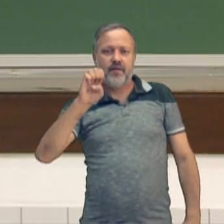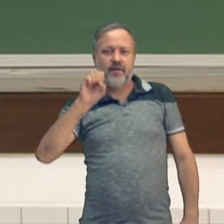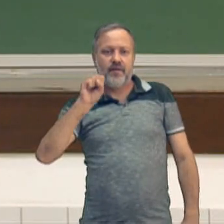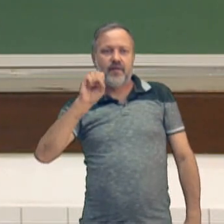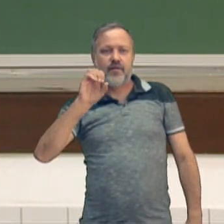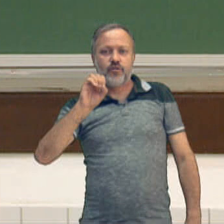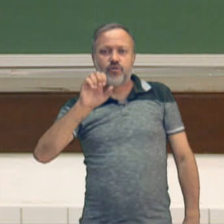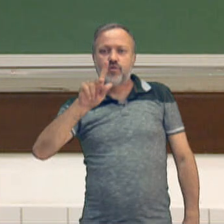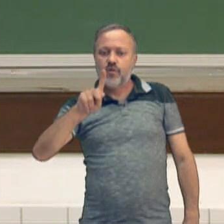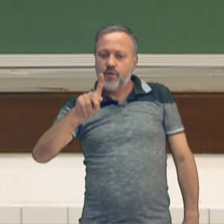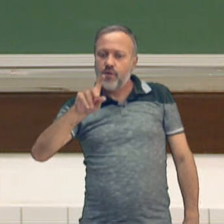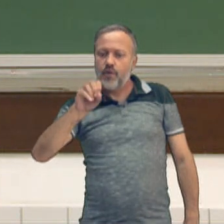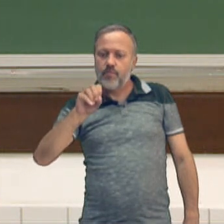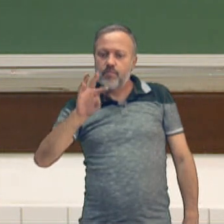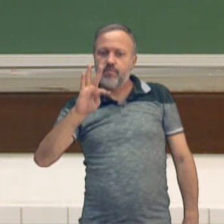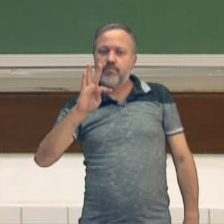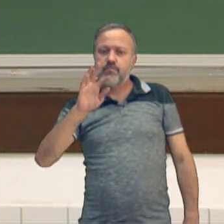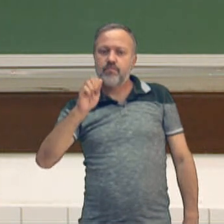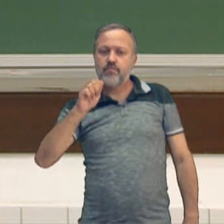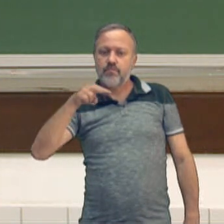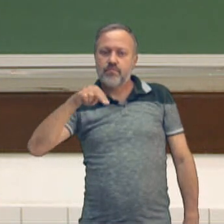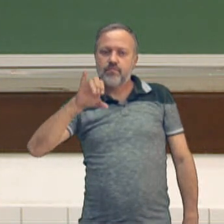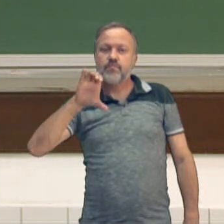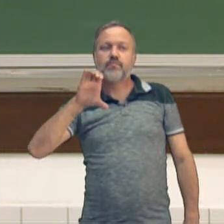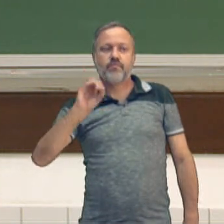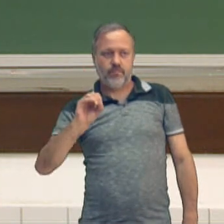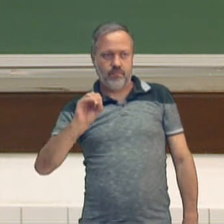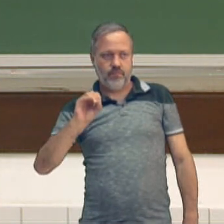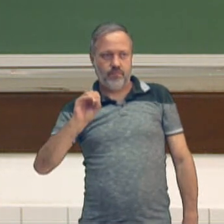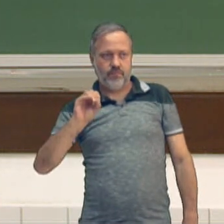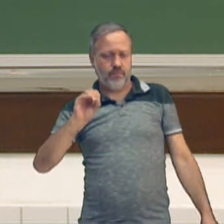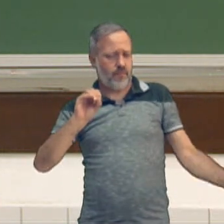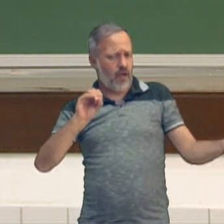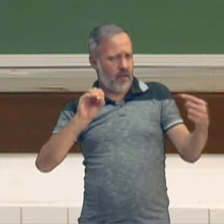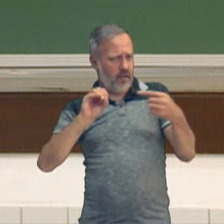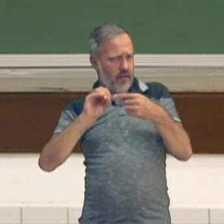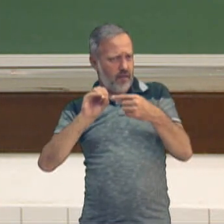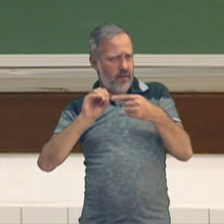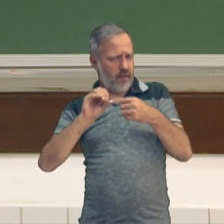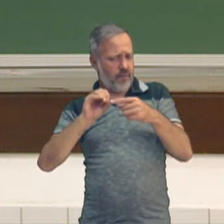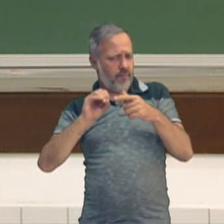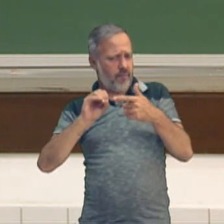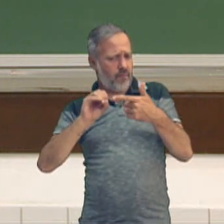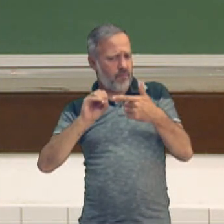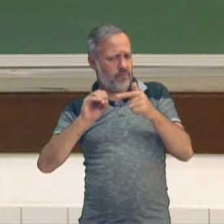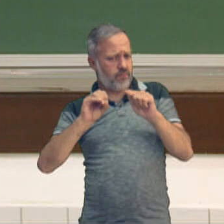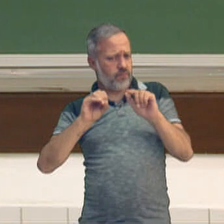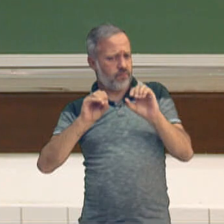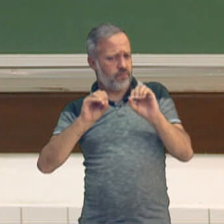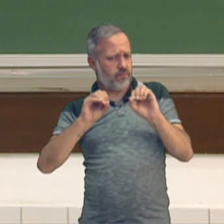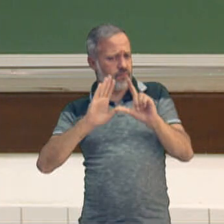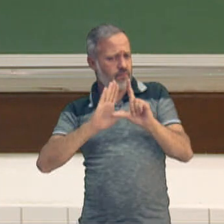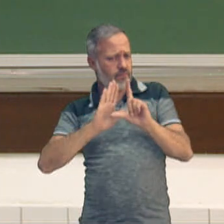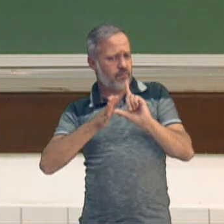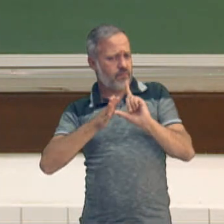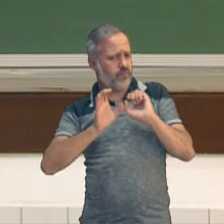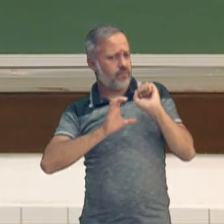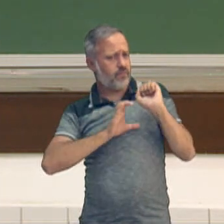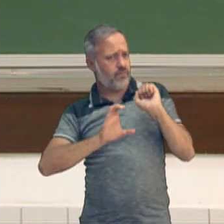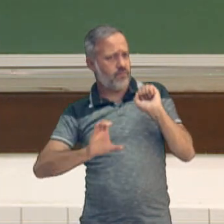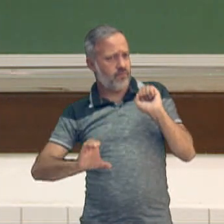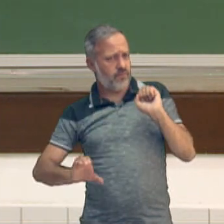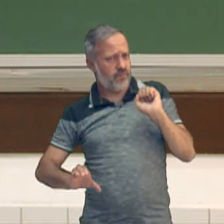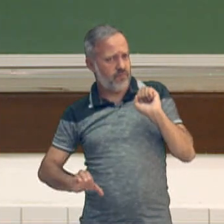para alguns estudiosos este seria o calendário mais antigo. Mas vejam, 2700 a.C. mais